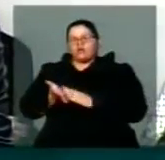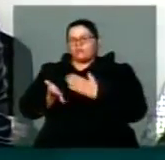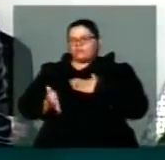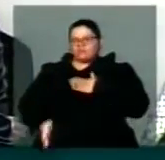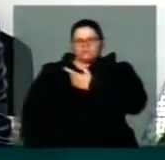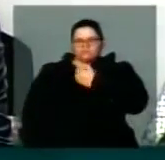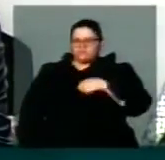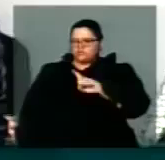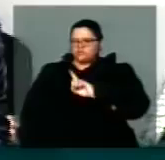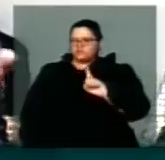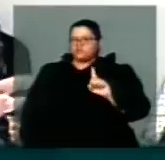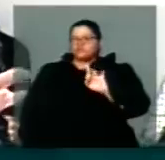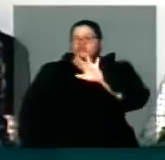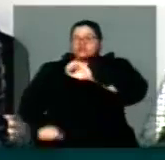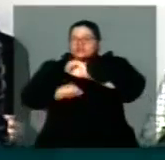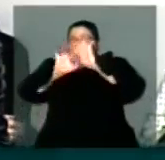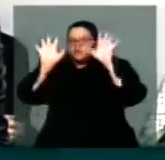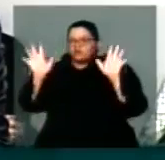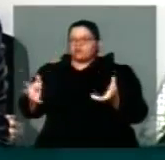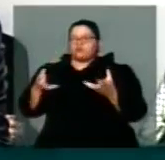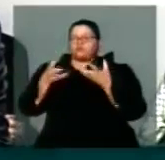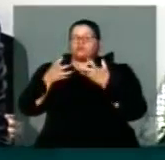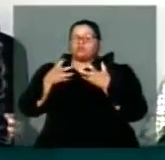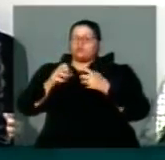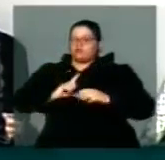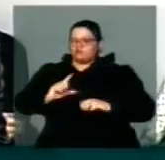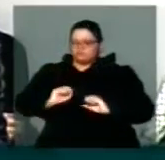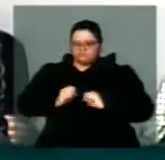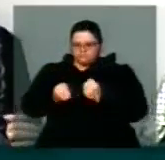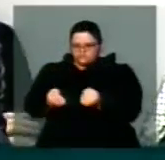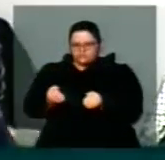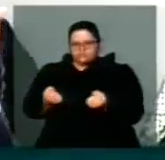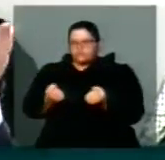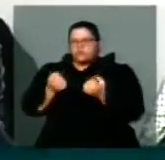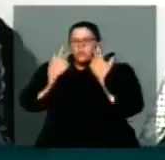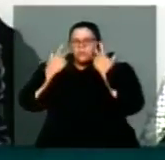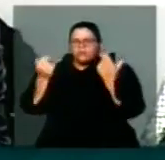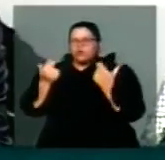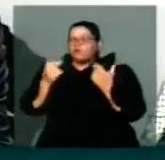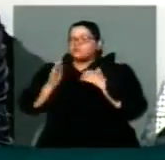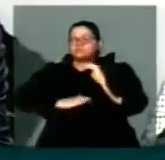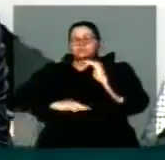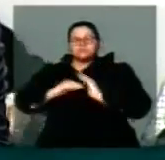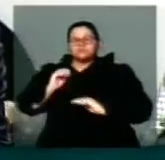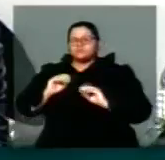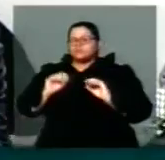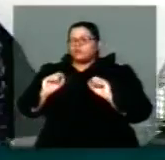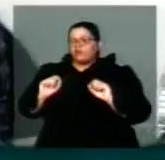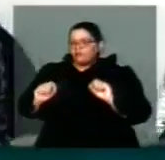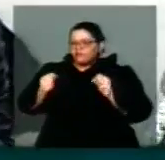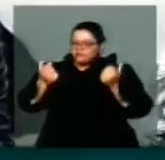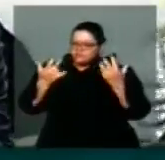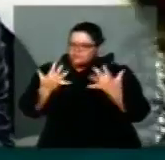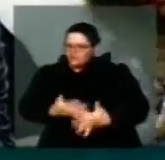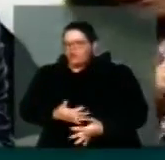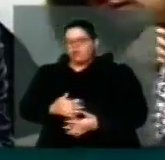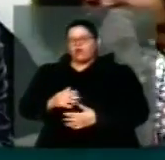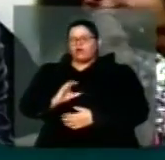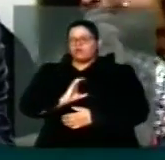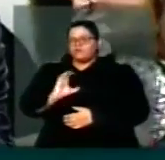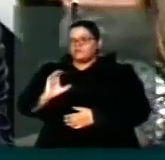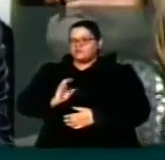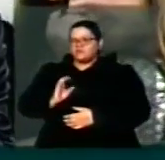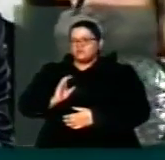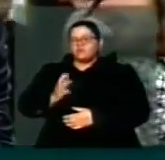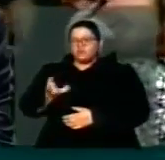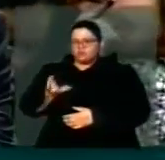da minha parte, para tentar esclarecer, me oferecendo espontaneamente, ou quantas vezes a comissão entender que eu deva me explicar,